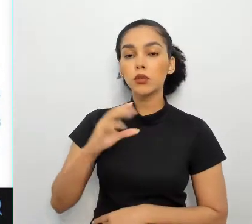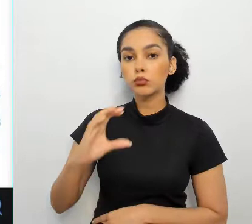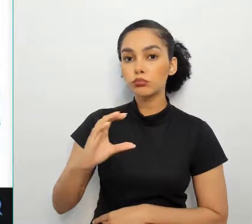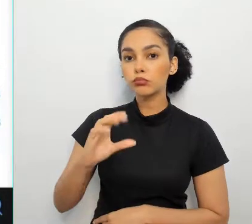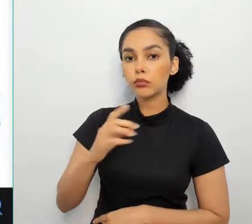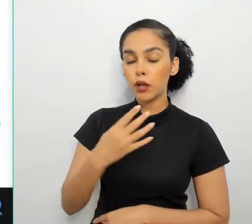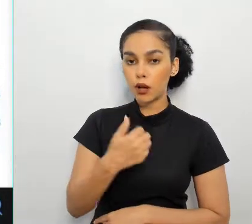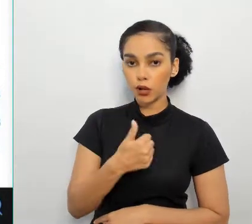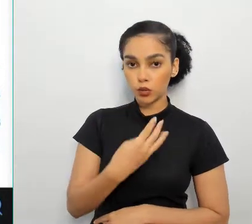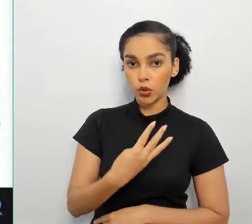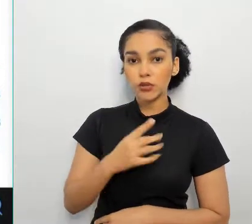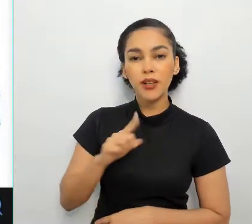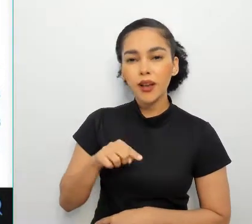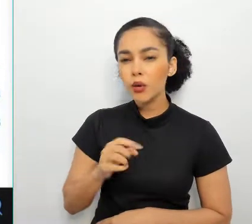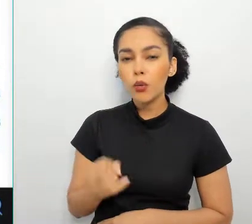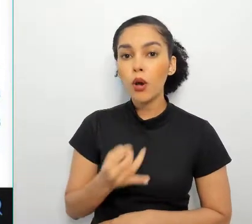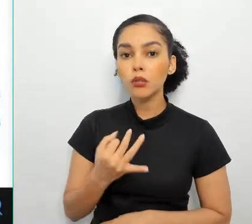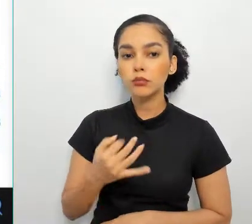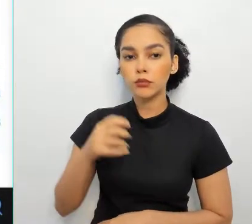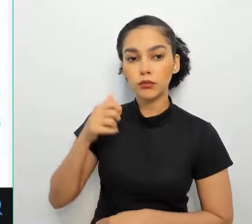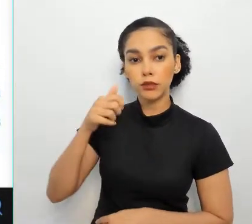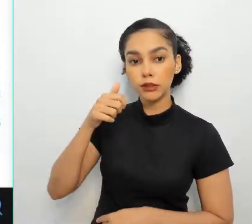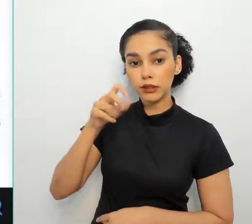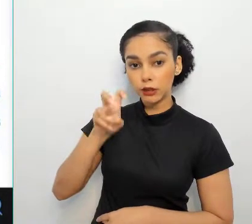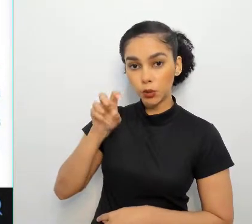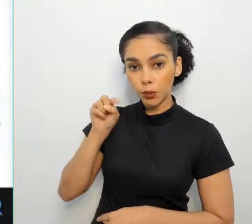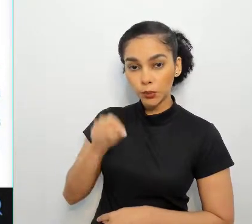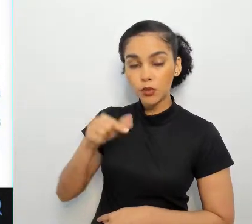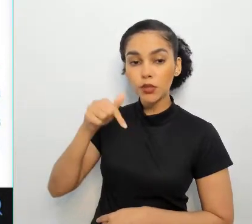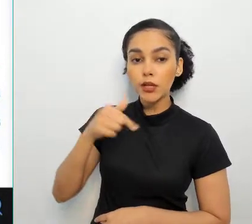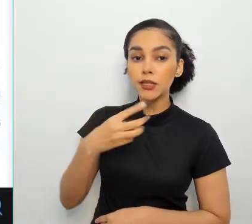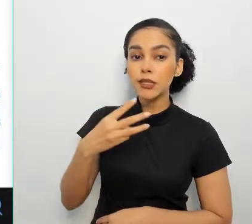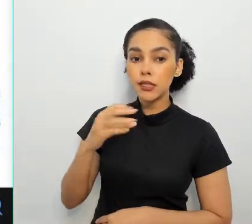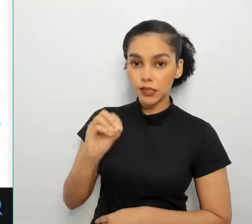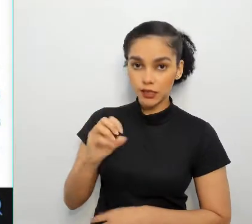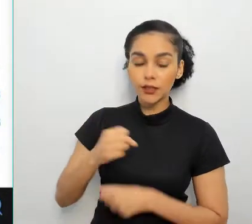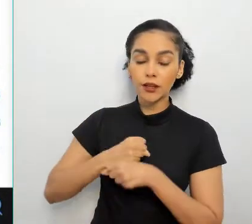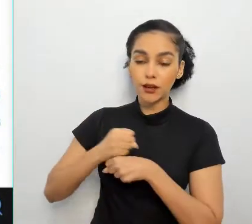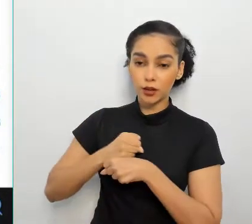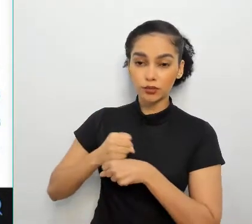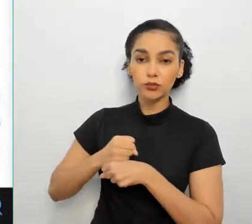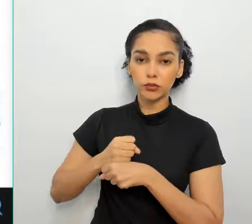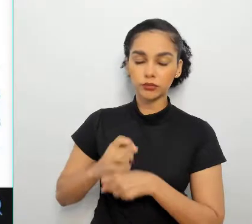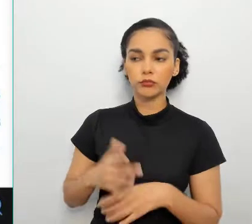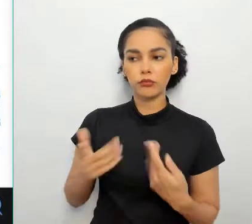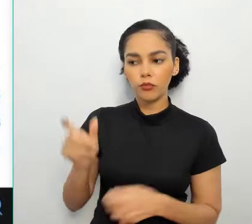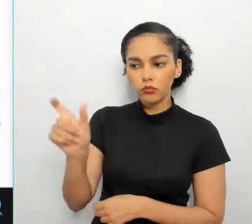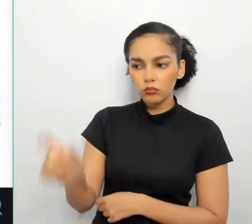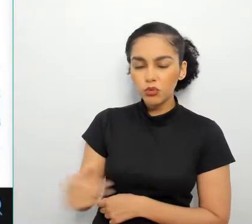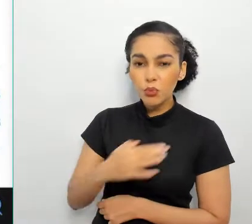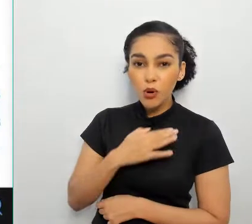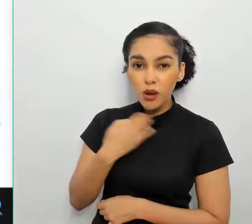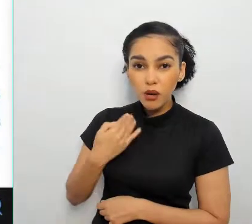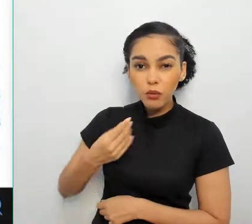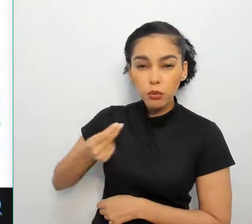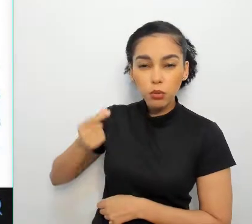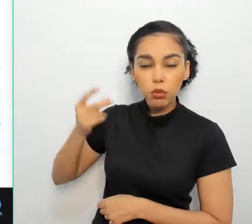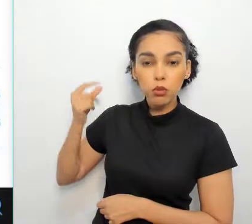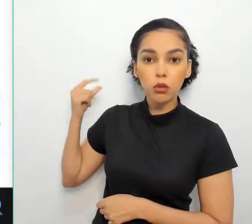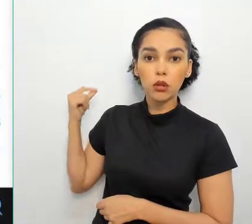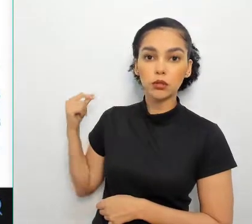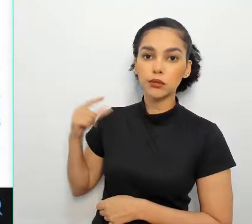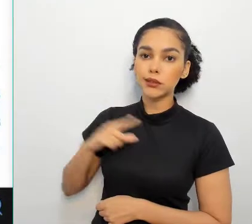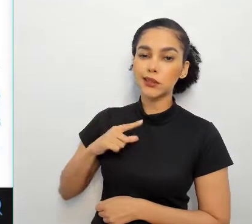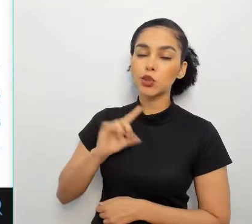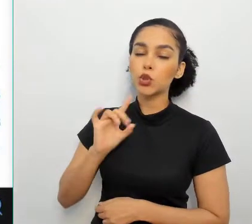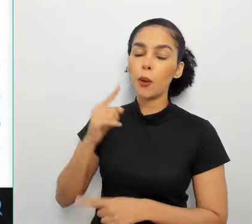5.730 anos, ou seja, num fóssil de um organismo que morreu há 5.730 anos, haverá metade do